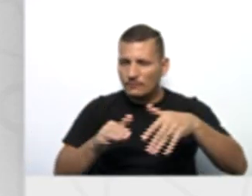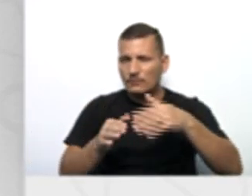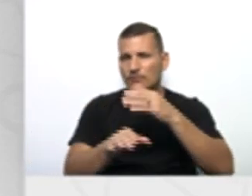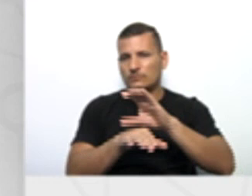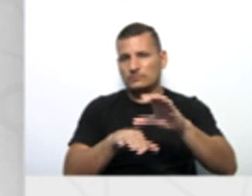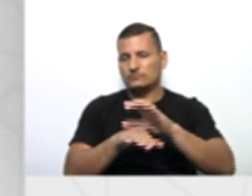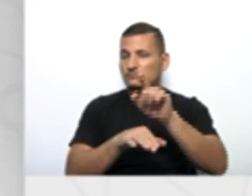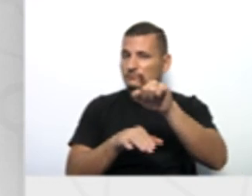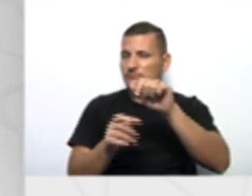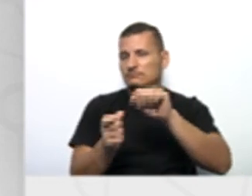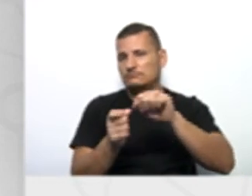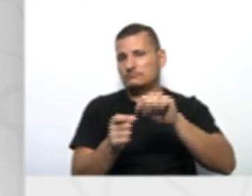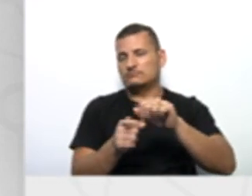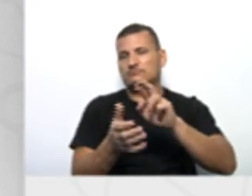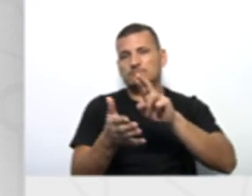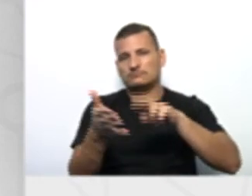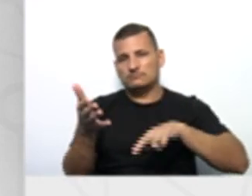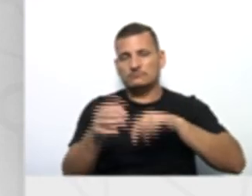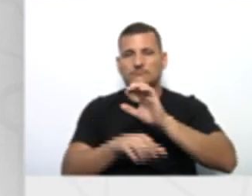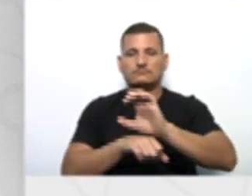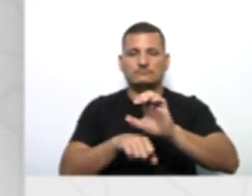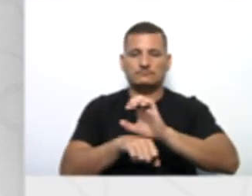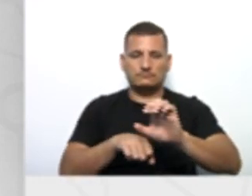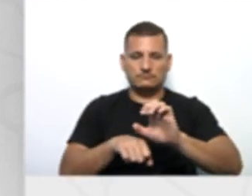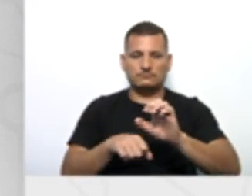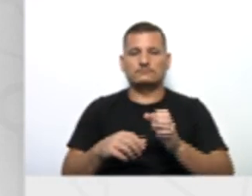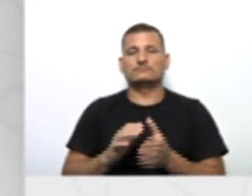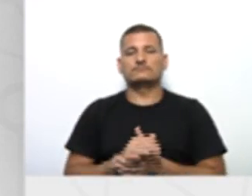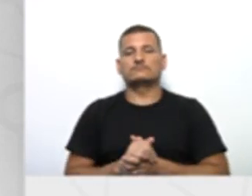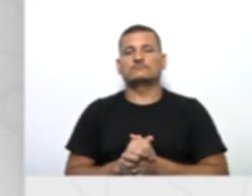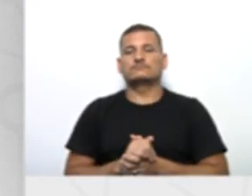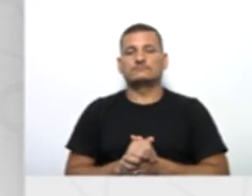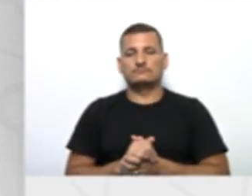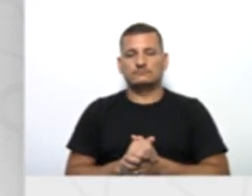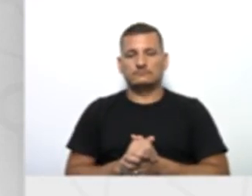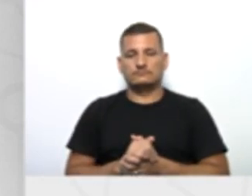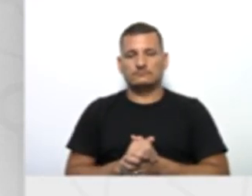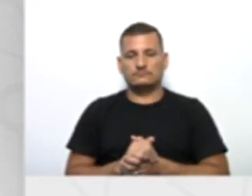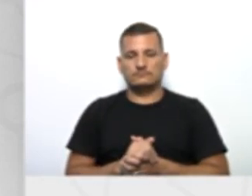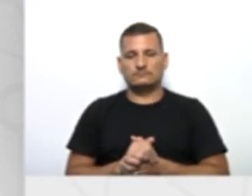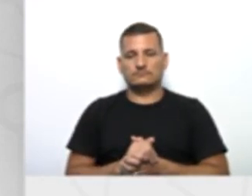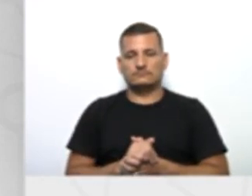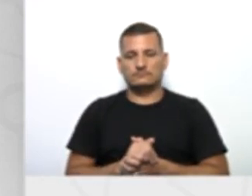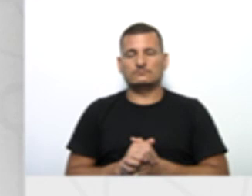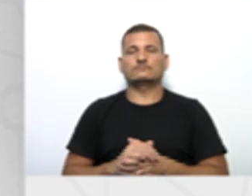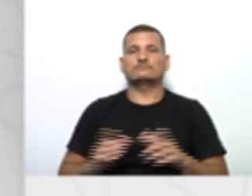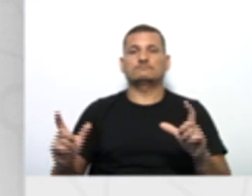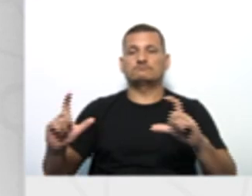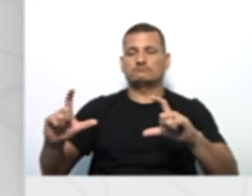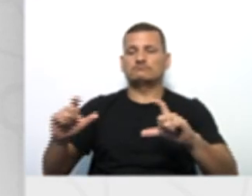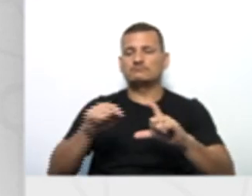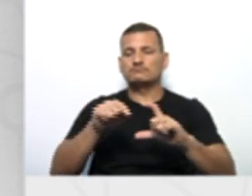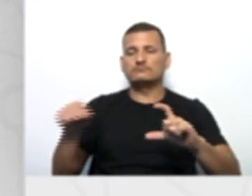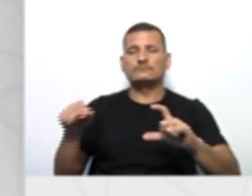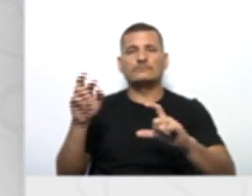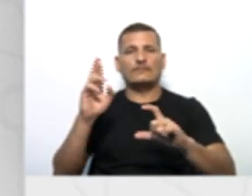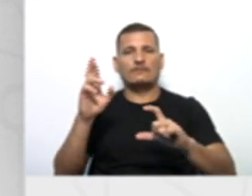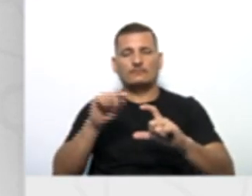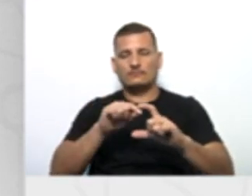estágio. Fecho as aspas porque aqui termina o trecho que eu copiei. E coloco de quem é. Eu tenho